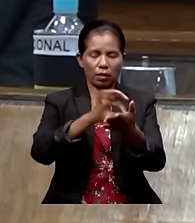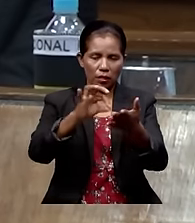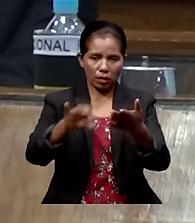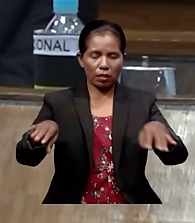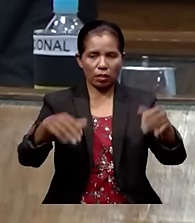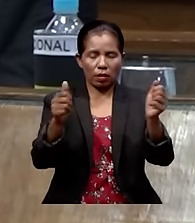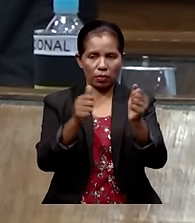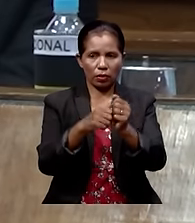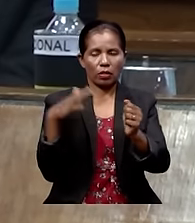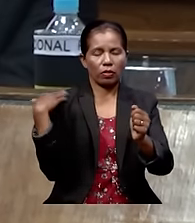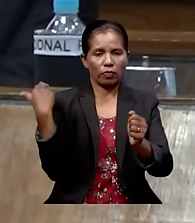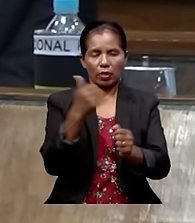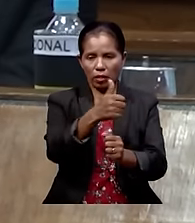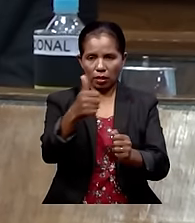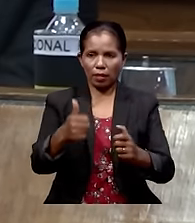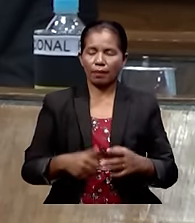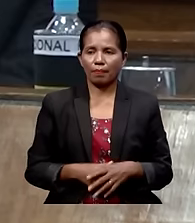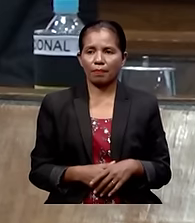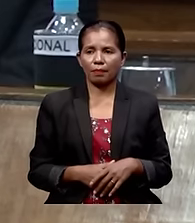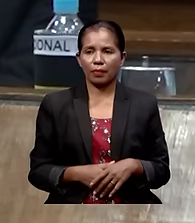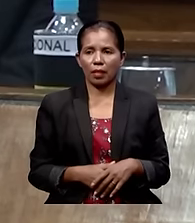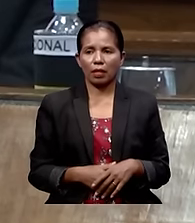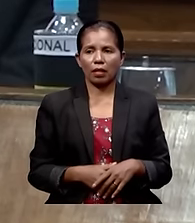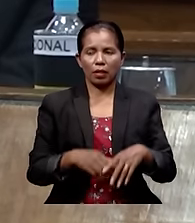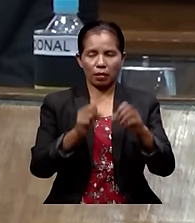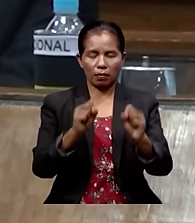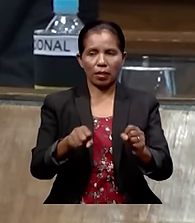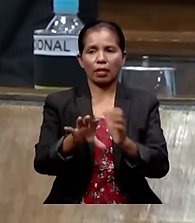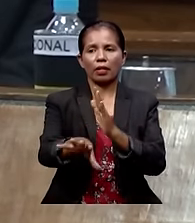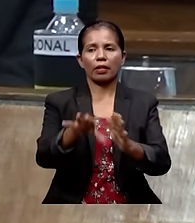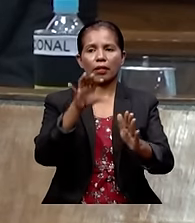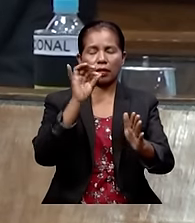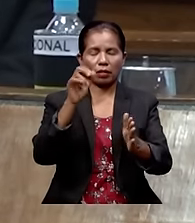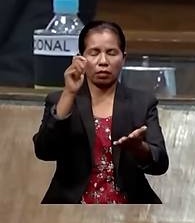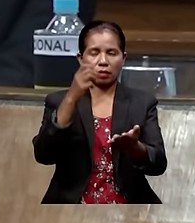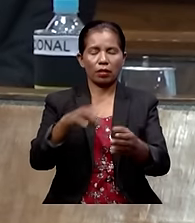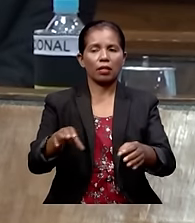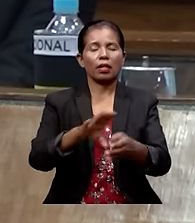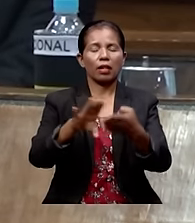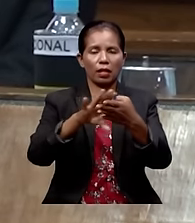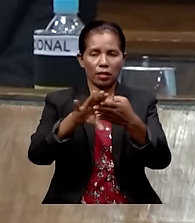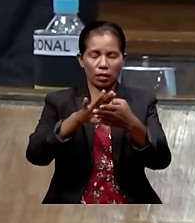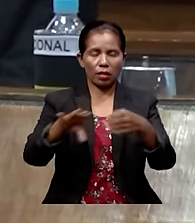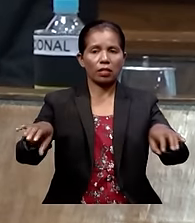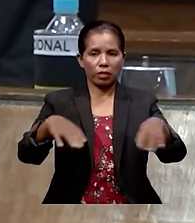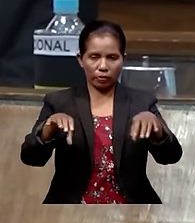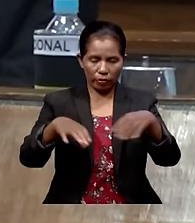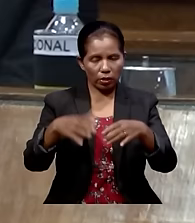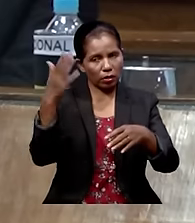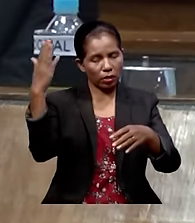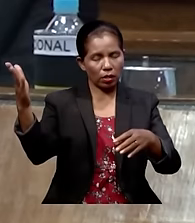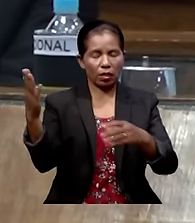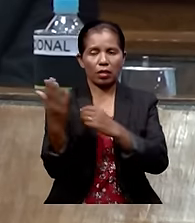o jovem e didac para beletan visto de trabalho. E a